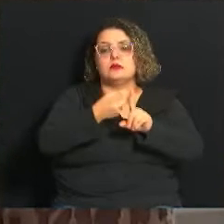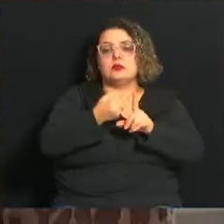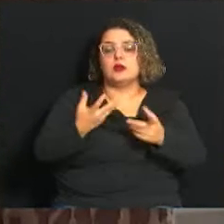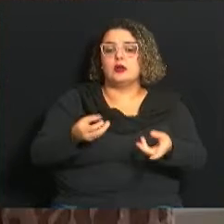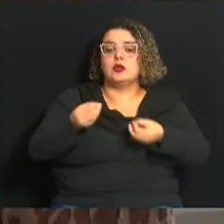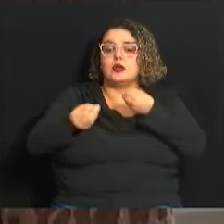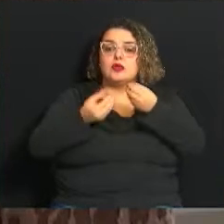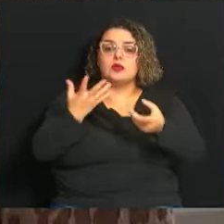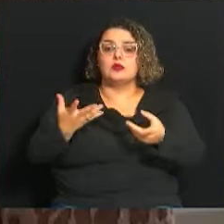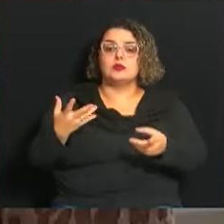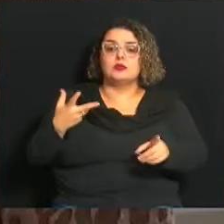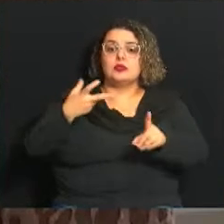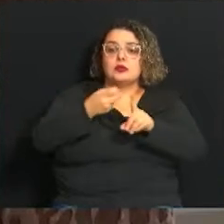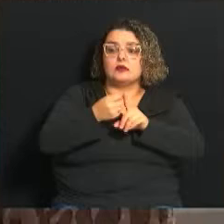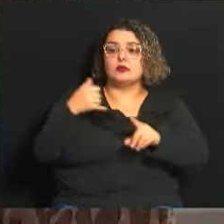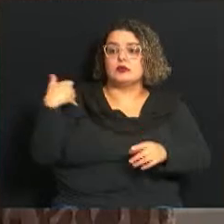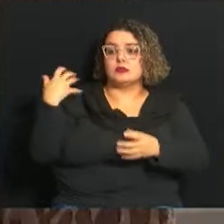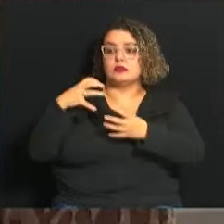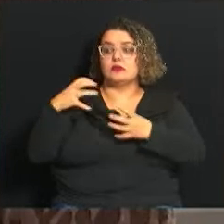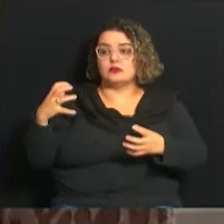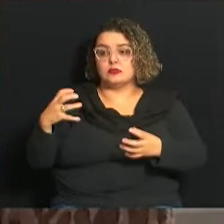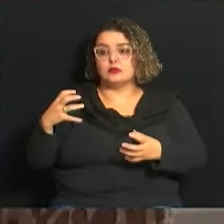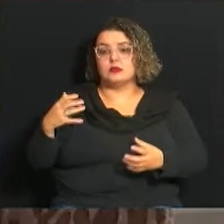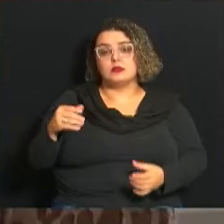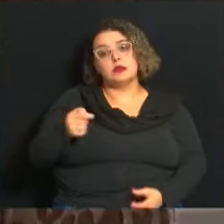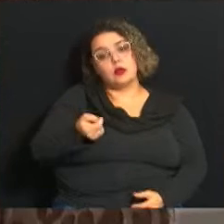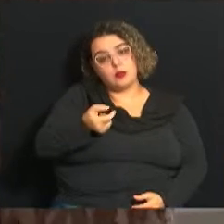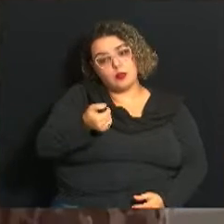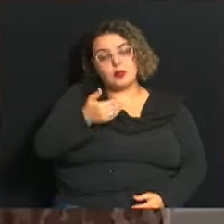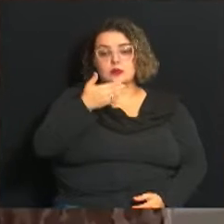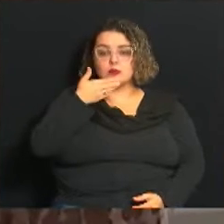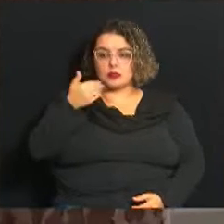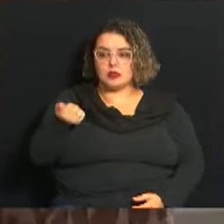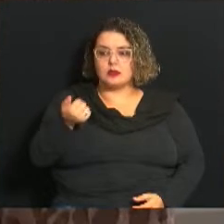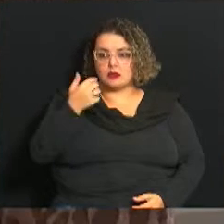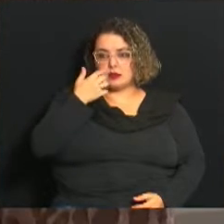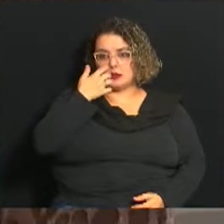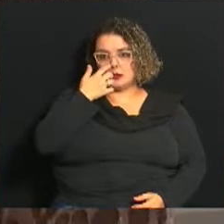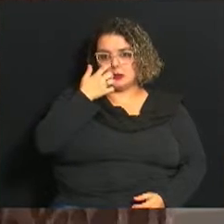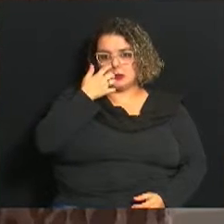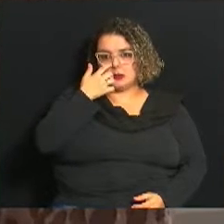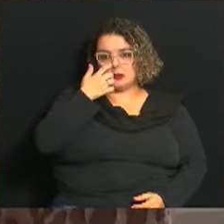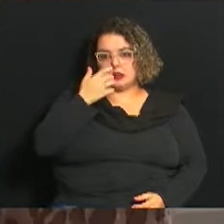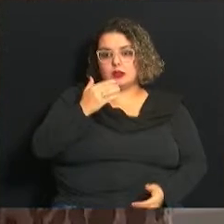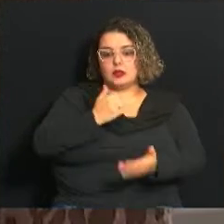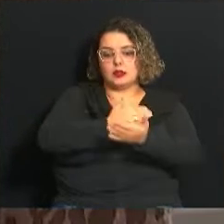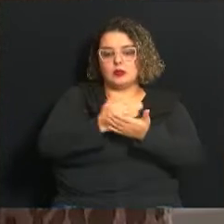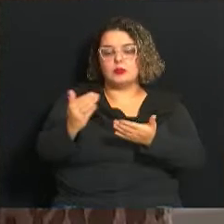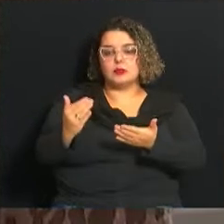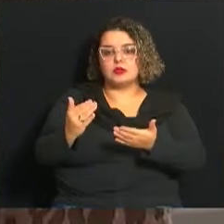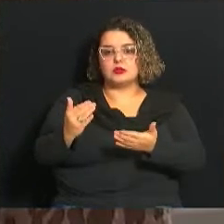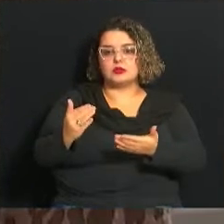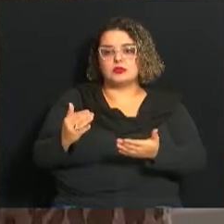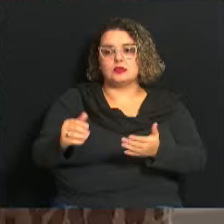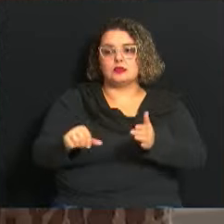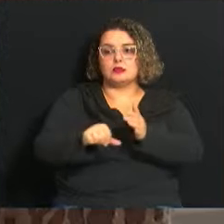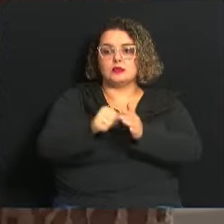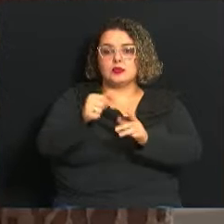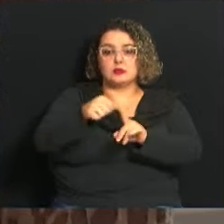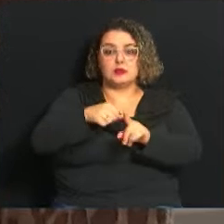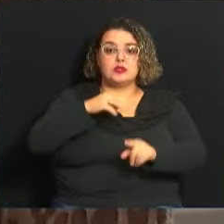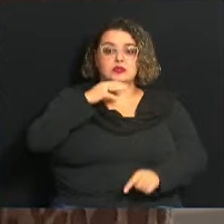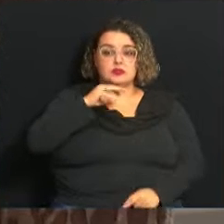os idosos? Idoso que está um pouquinho melhor, que foi a campanha, o público-alvo que começou, né, primeiramente em março, então está